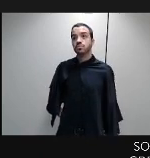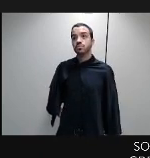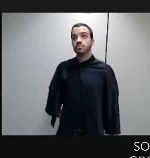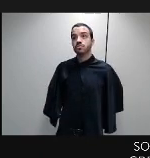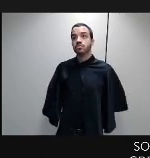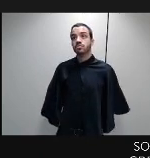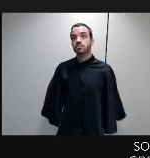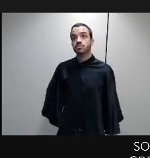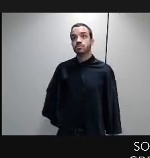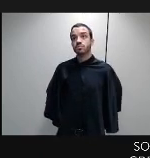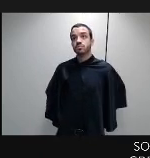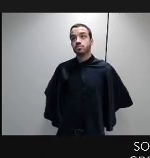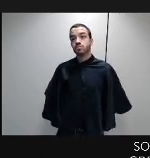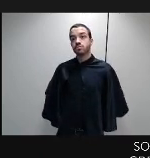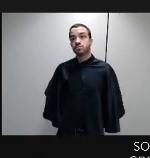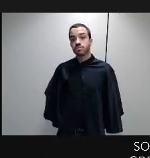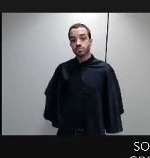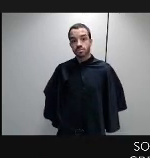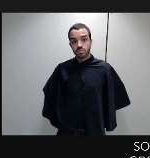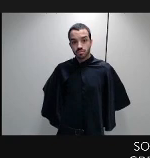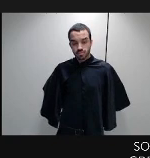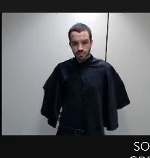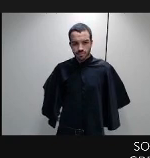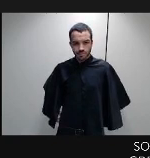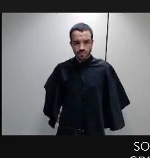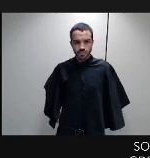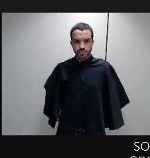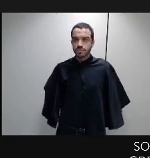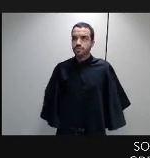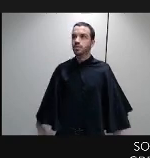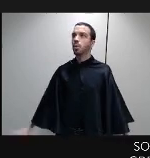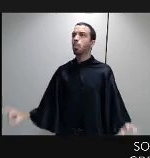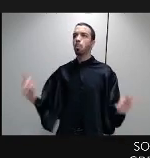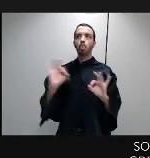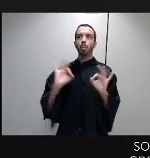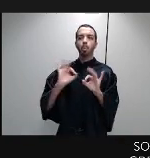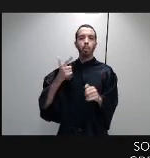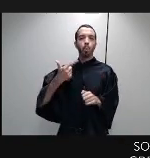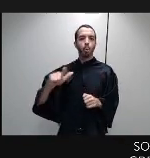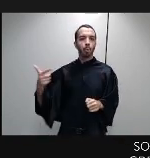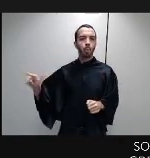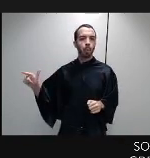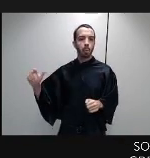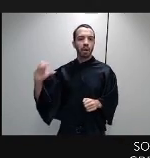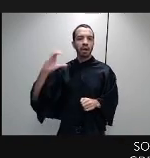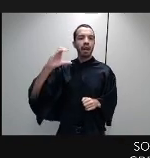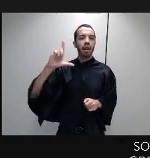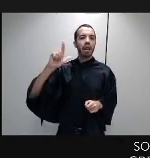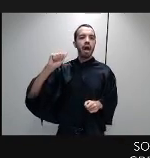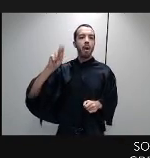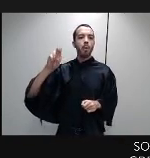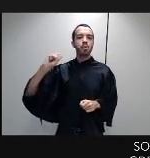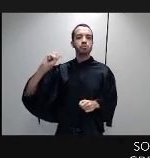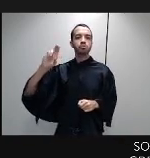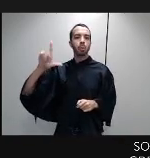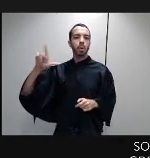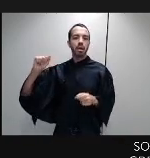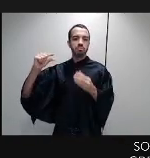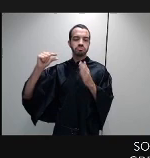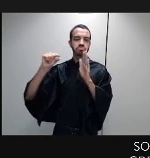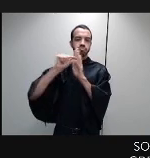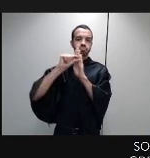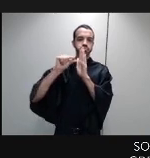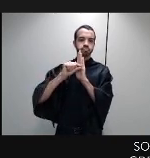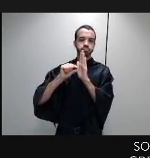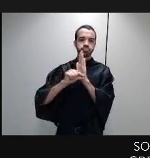eu encontro passando fome nenhuma outra Claro você vai acontecer oposto ao fisco né a impressão que